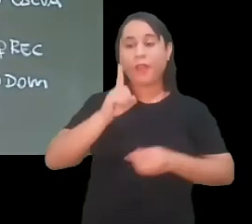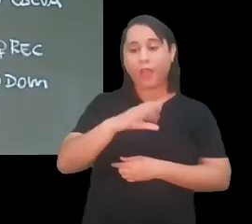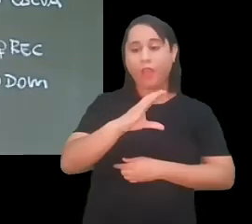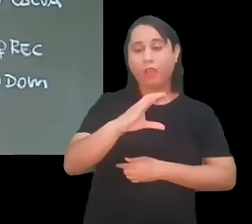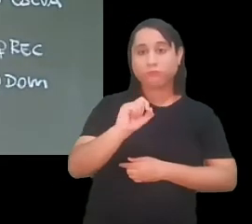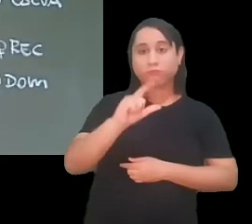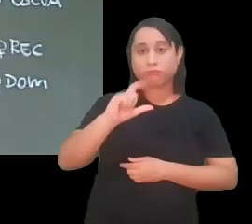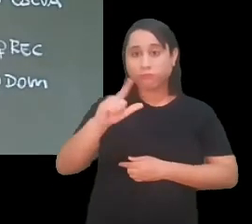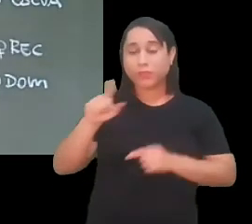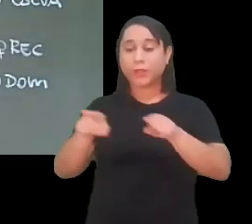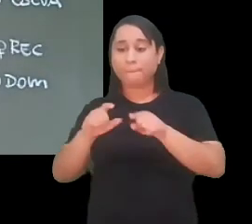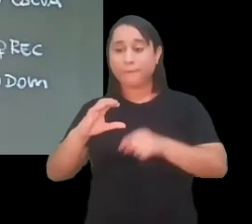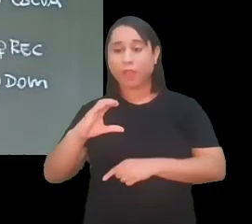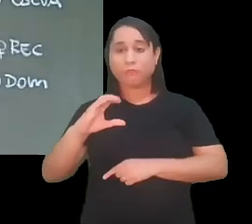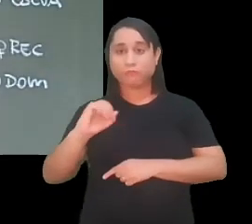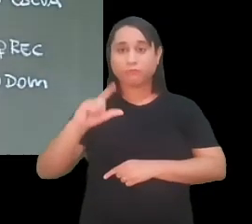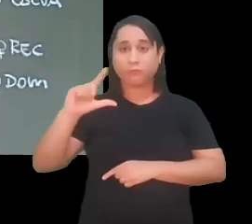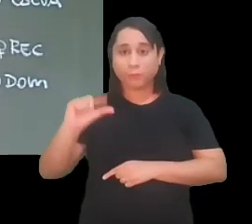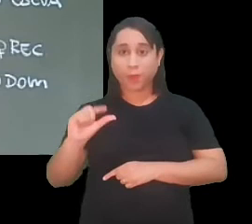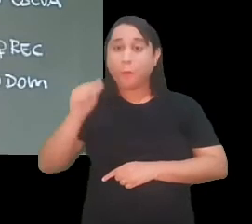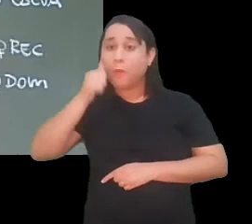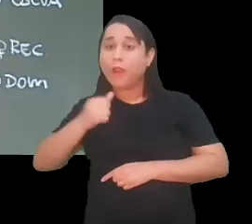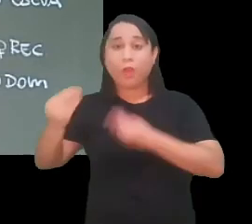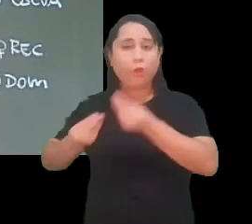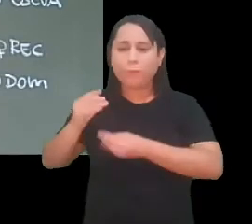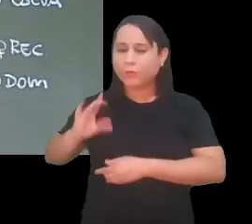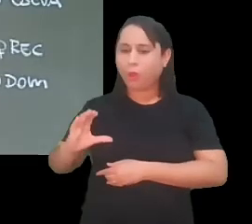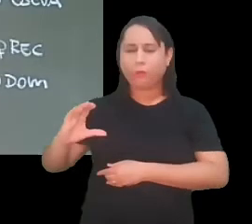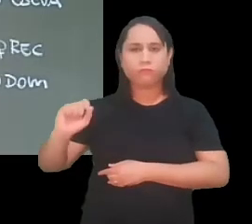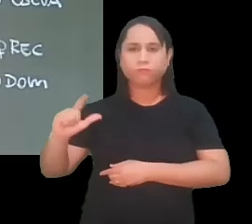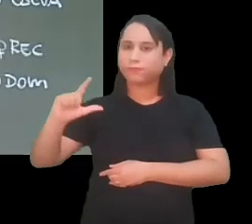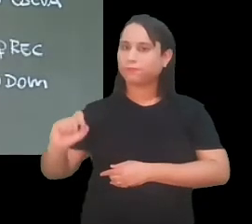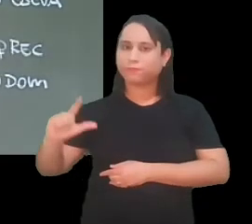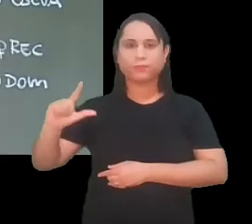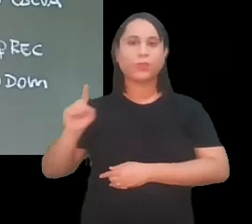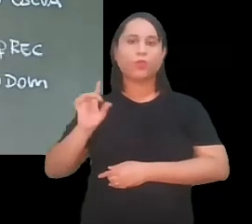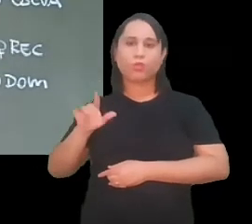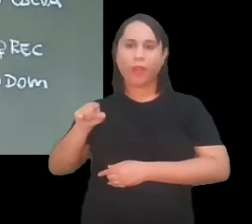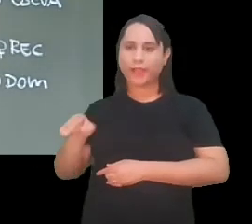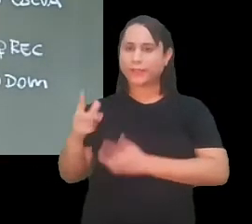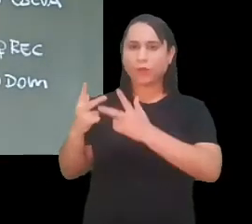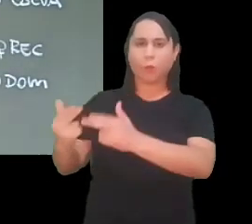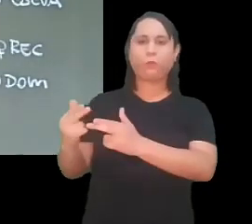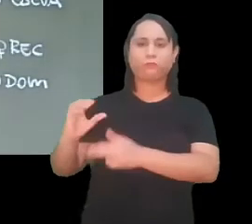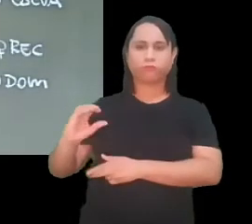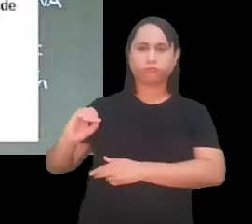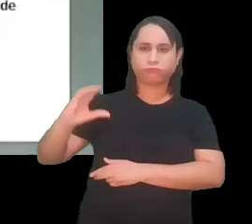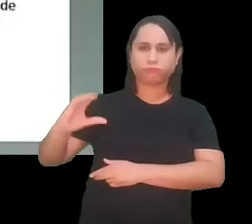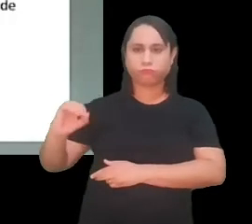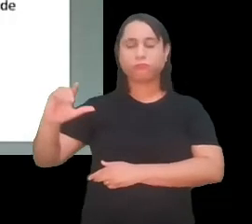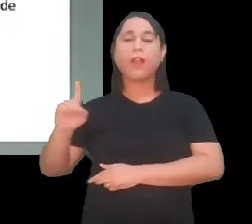heterozigose, nas mulheres somente em homozigose, só as mulheres homozigotas que vão ser calvas. Beleza.